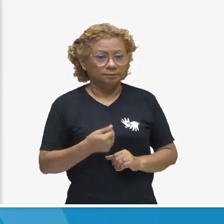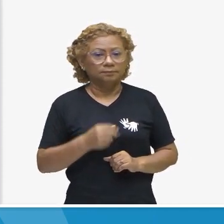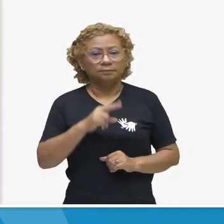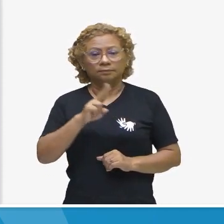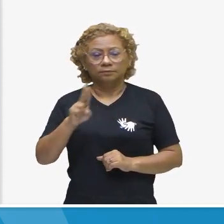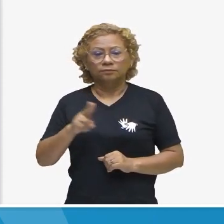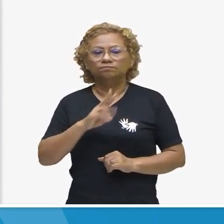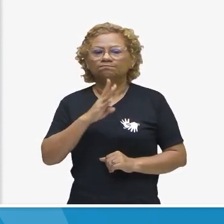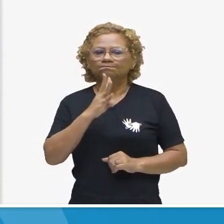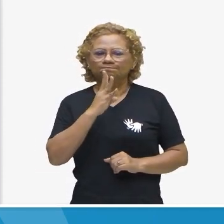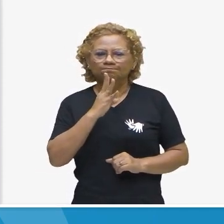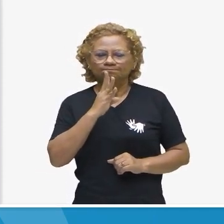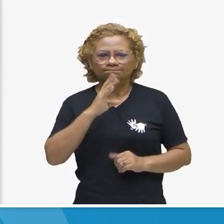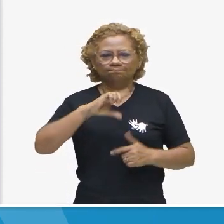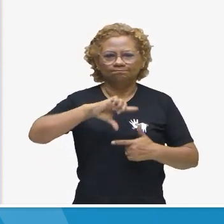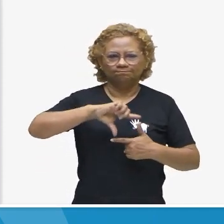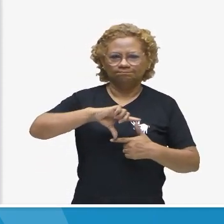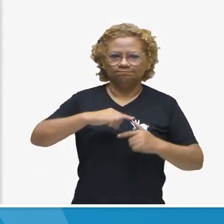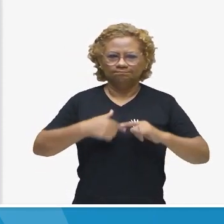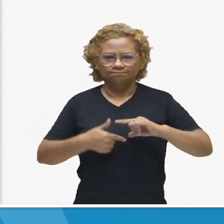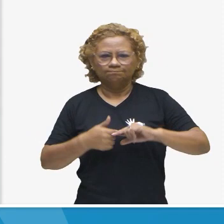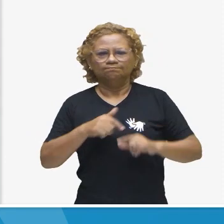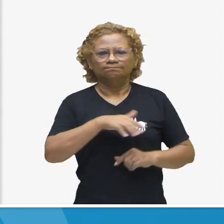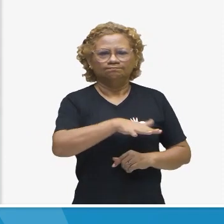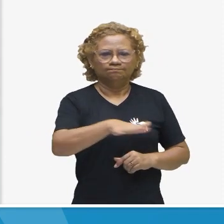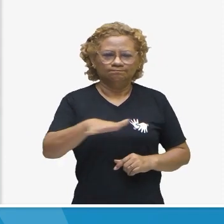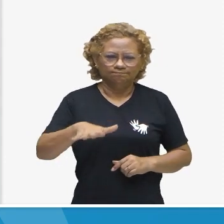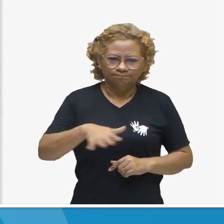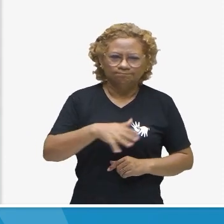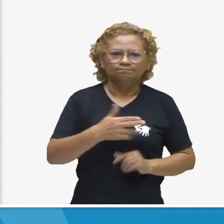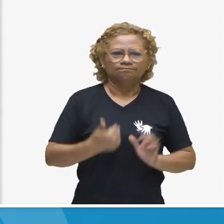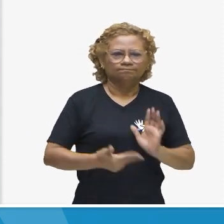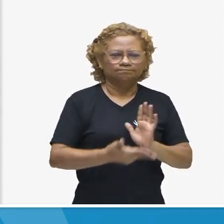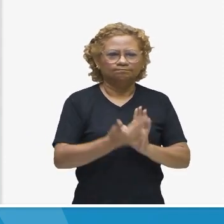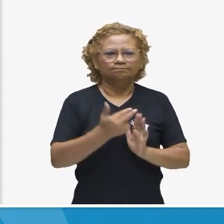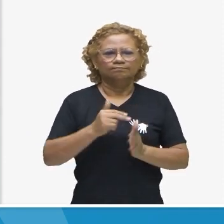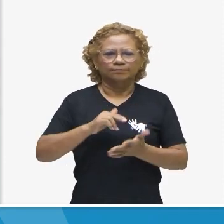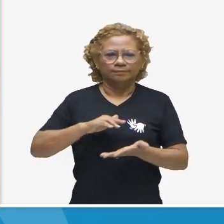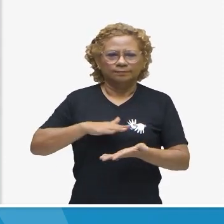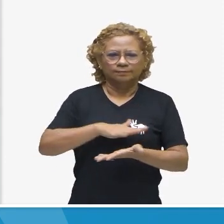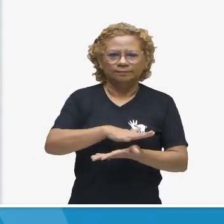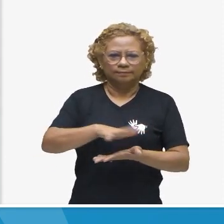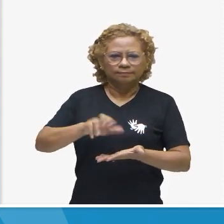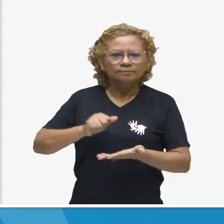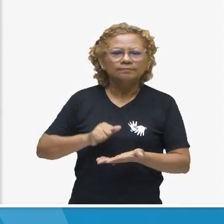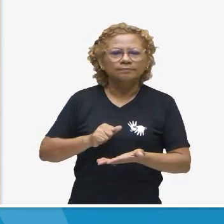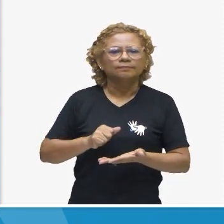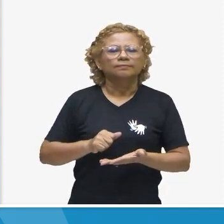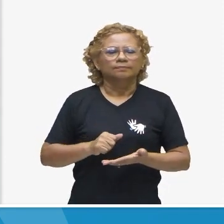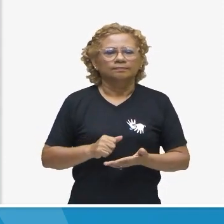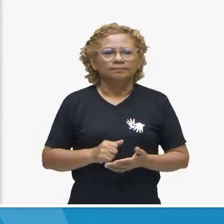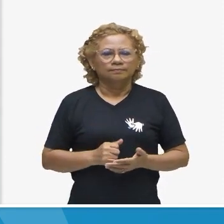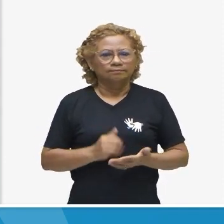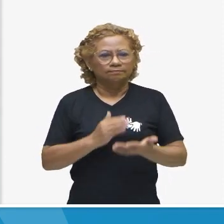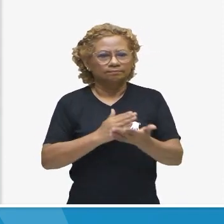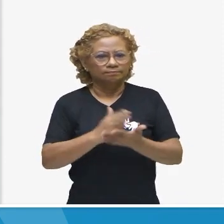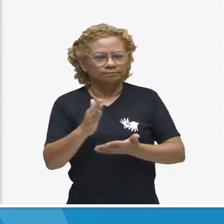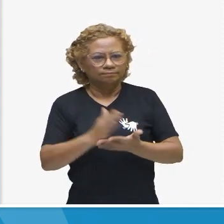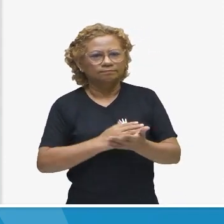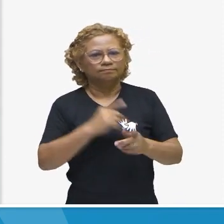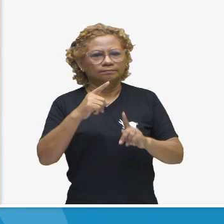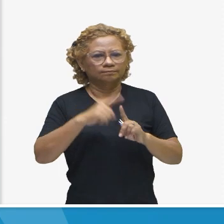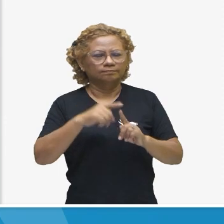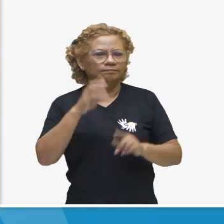Habilidade: utilizar conhecimentos geométricos de espaço e forma na seleção de argumentos propostos como solução de problemas do